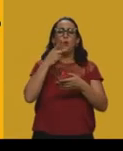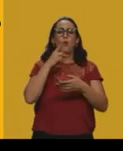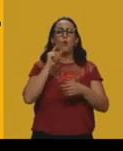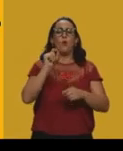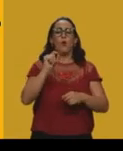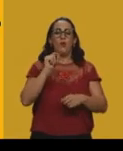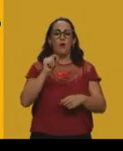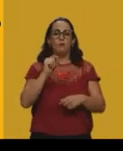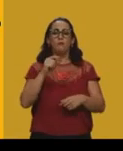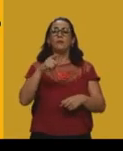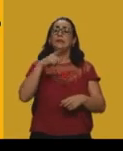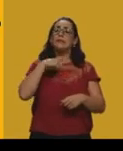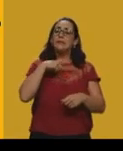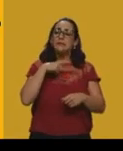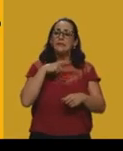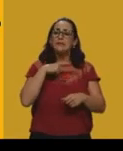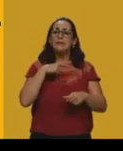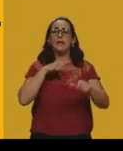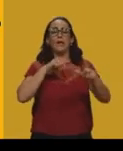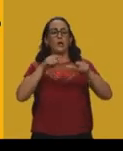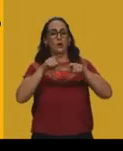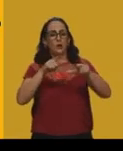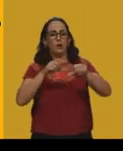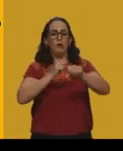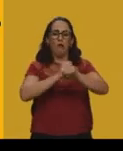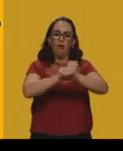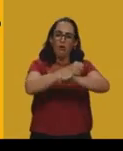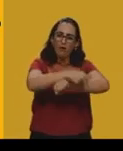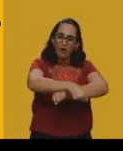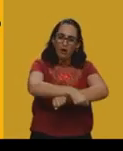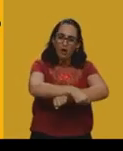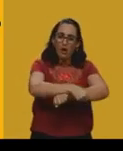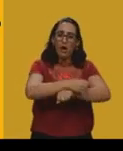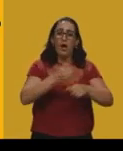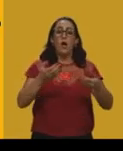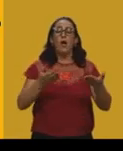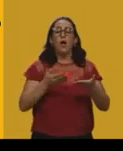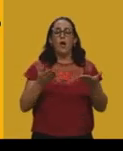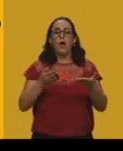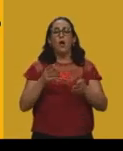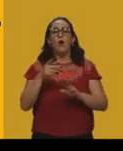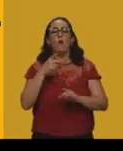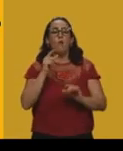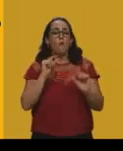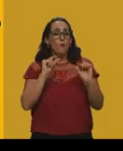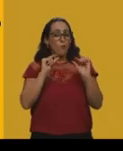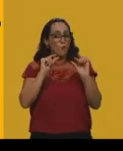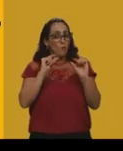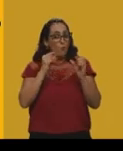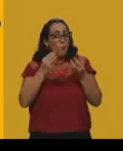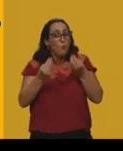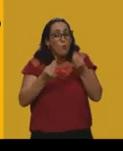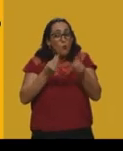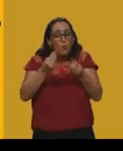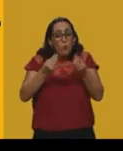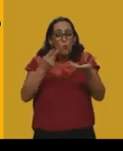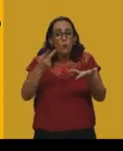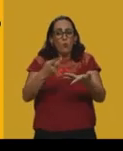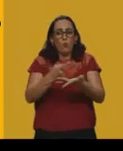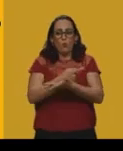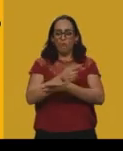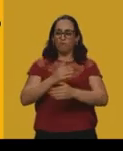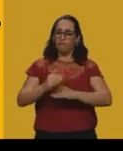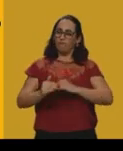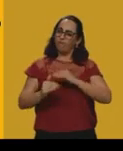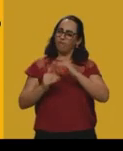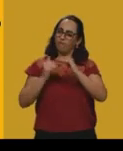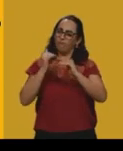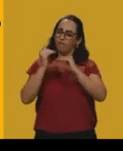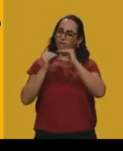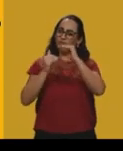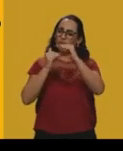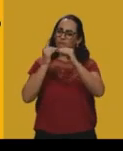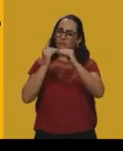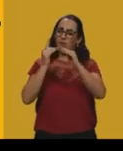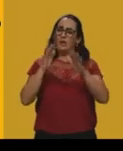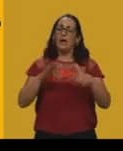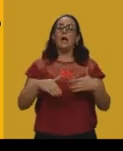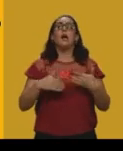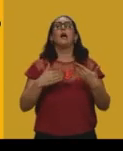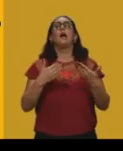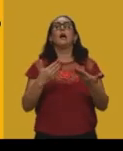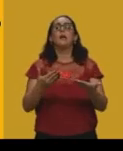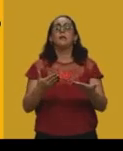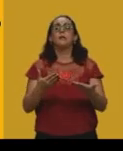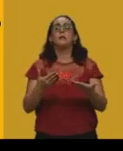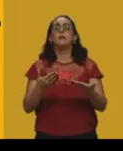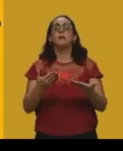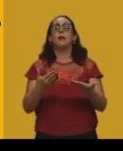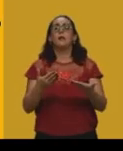ser uma mão de obra escrava, e aí aqui a gente fala um pouquinho como se deu, né. Então, a gente tem essa substituição pelos fatores que já foram